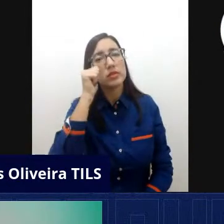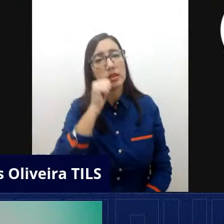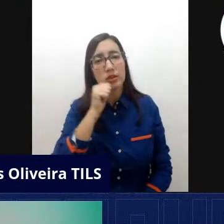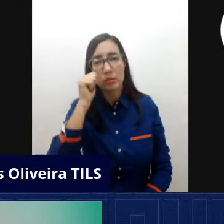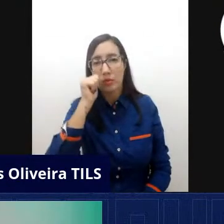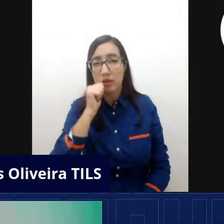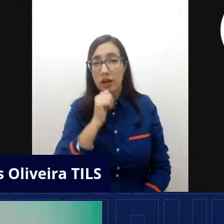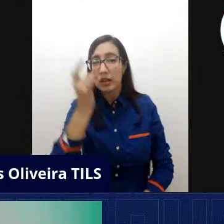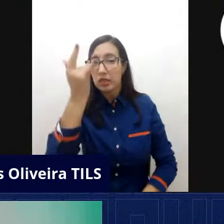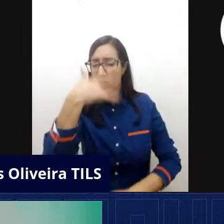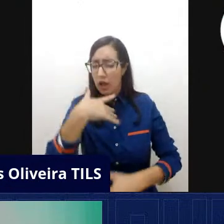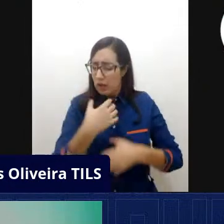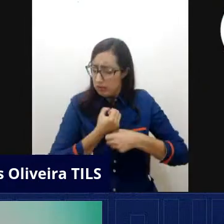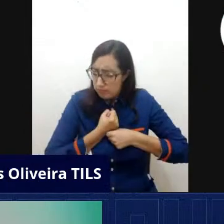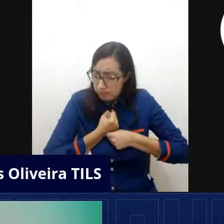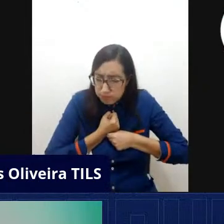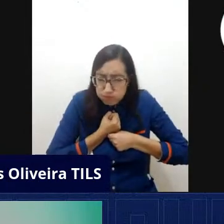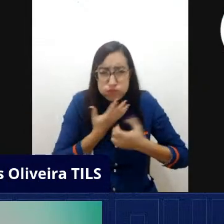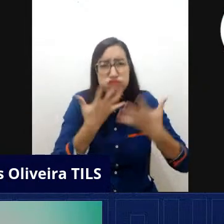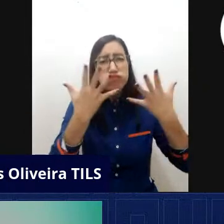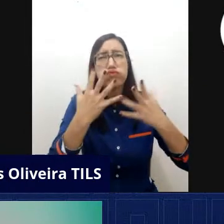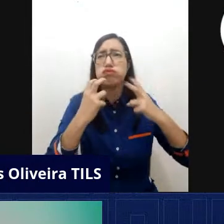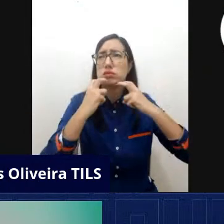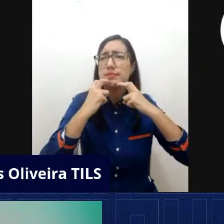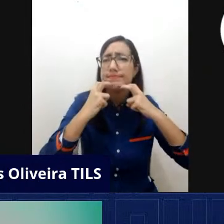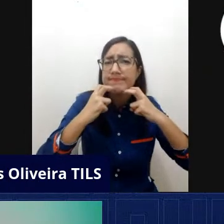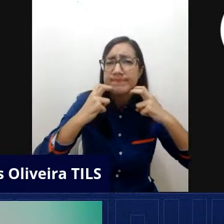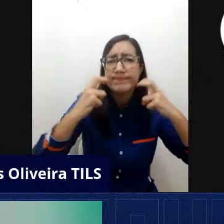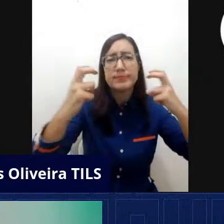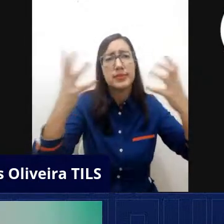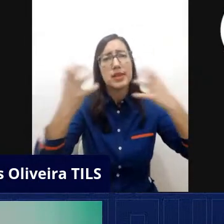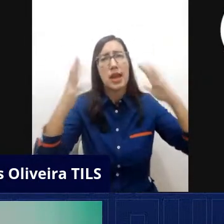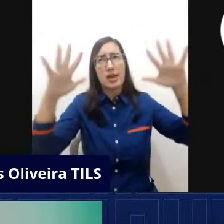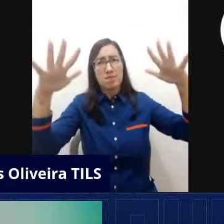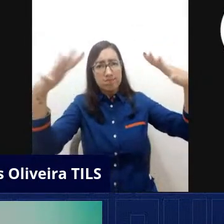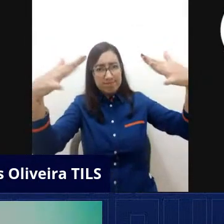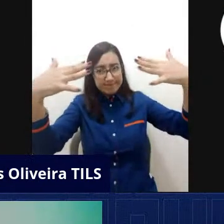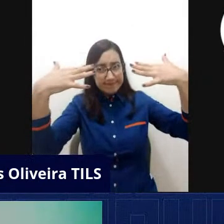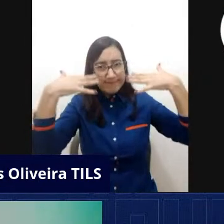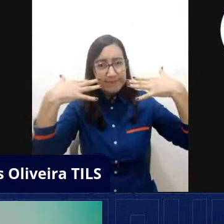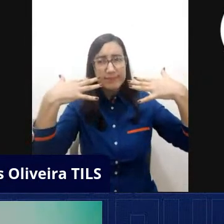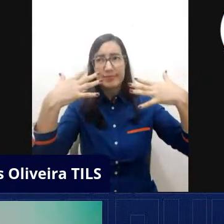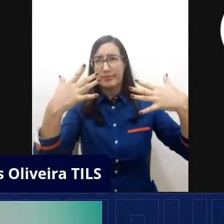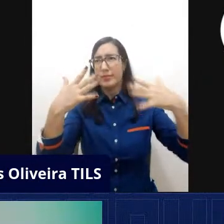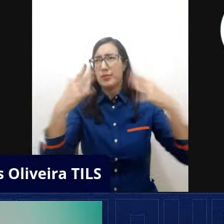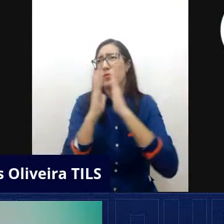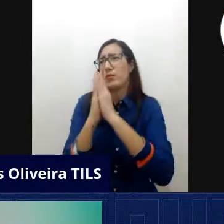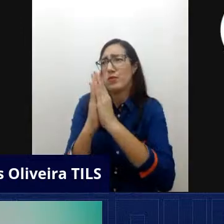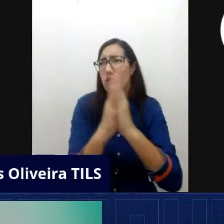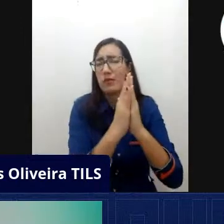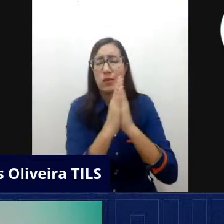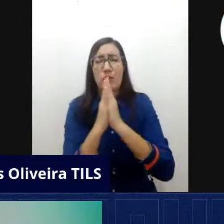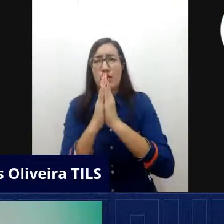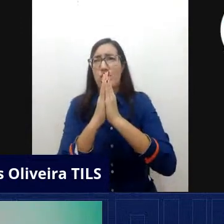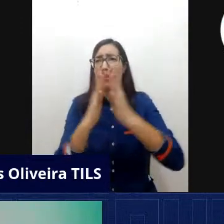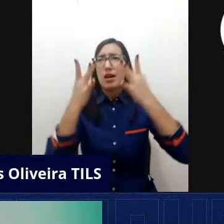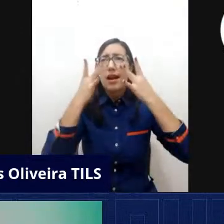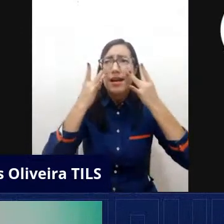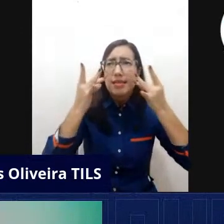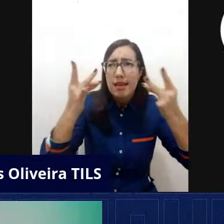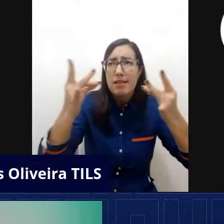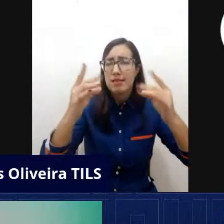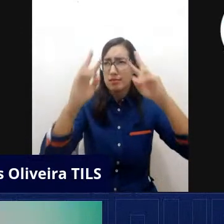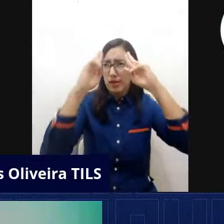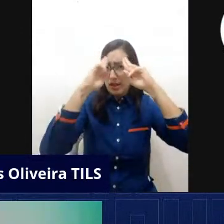por atenção de algo que é tão naturalizado na nossa sociedade, que é a injusta